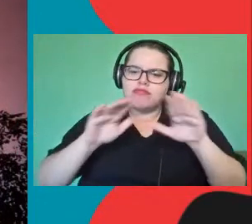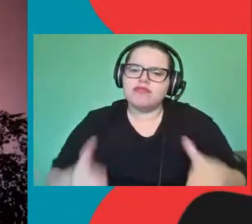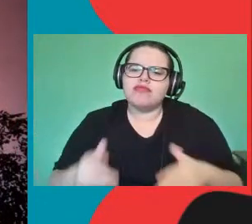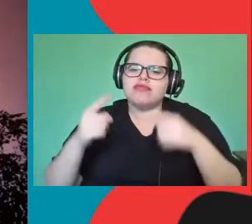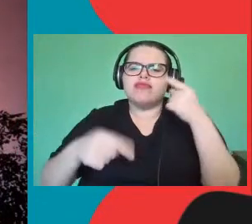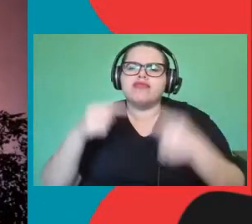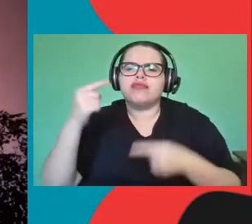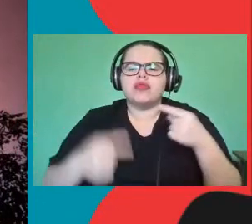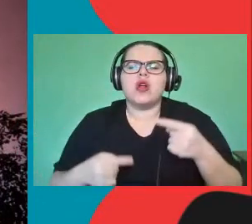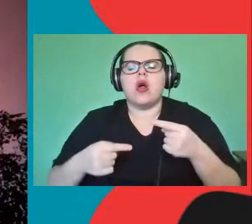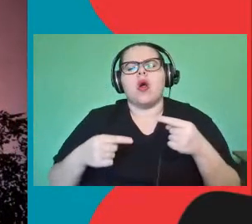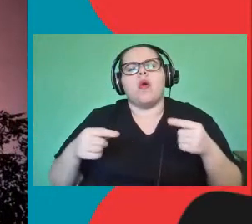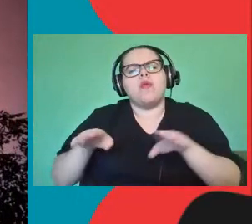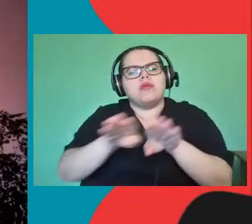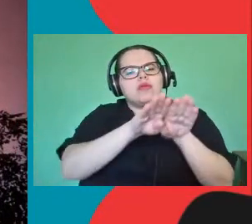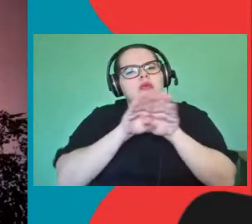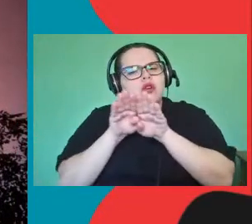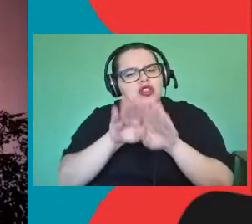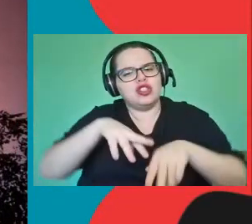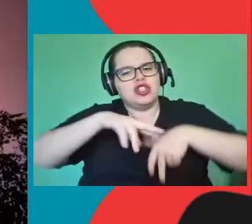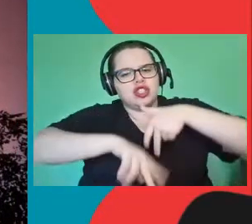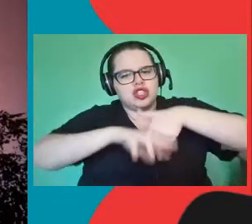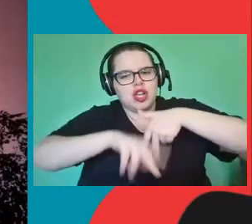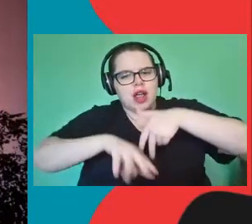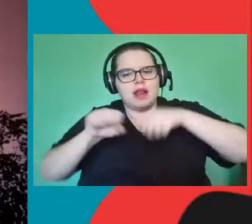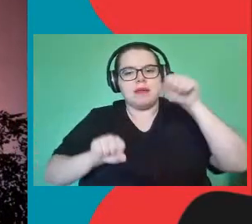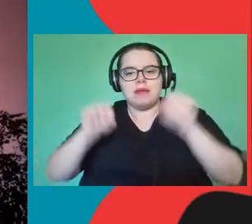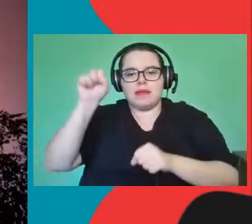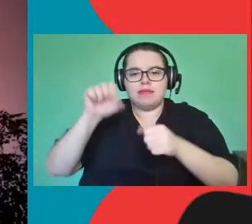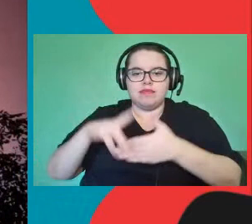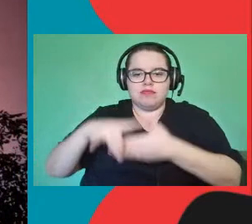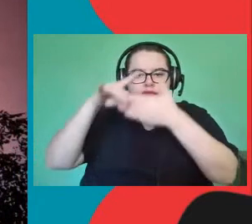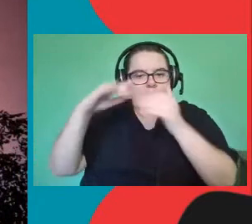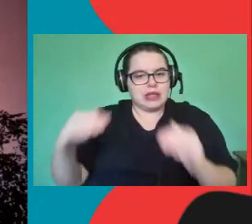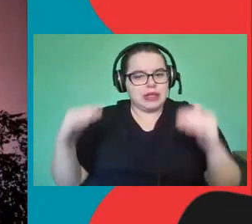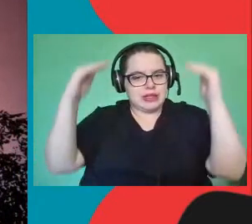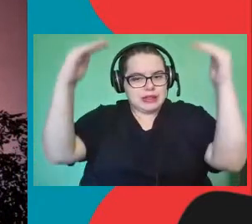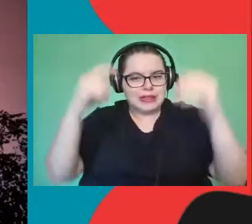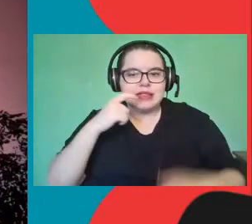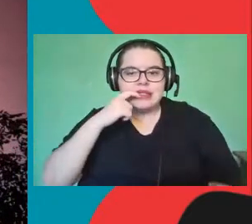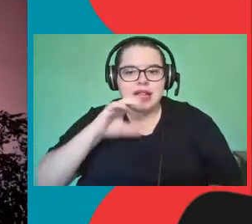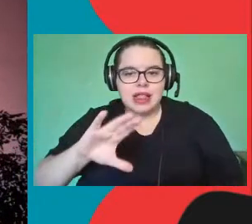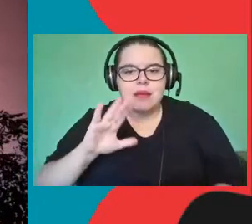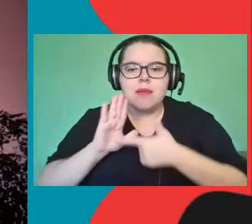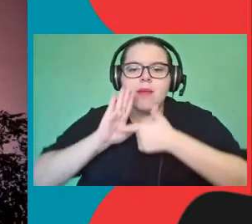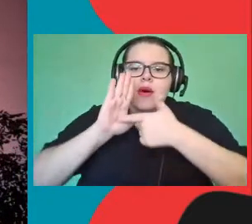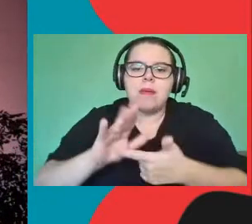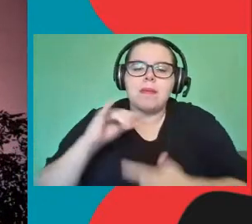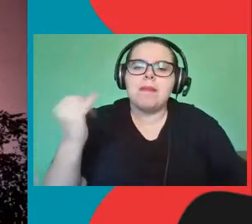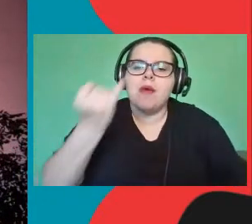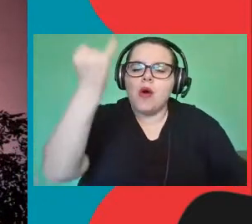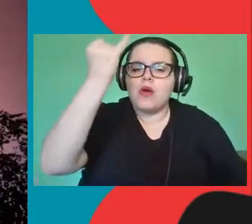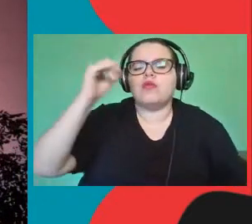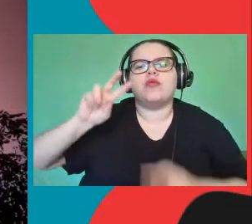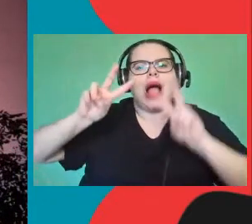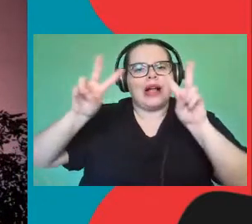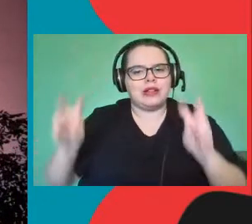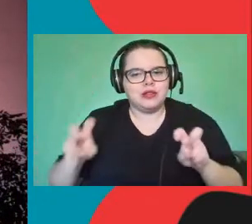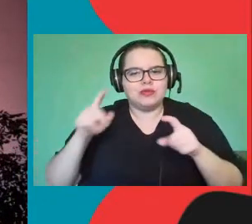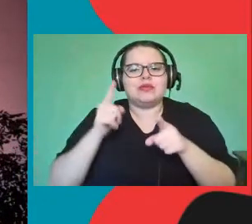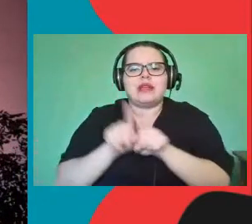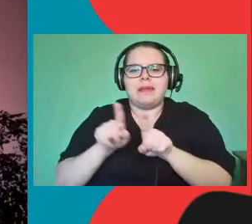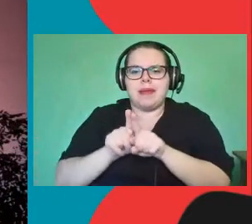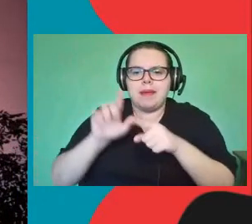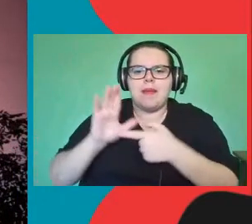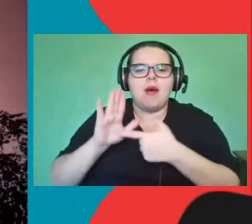sobre equidade de gênero nas empresas, com as nossas executivas da C&T falando sobre a importância desse assunto, além de